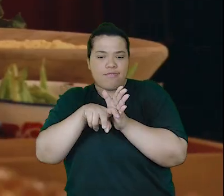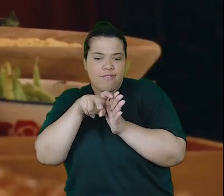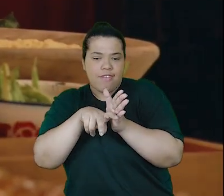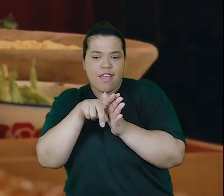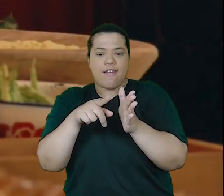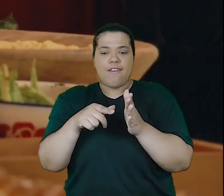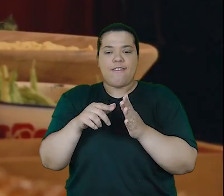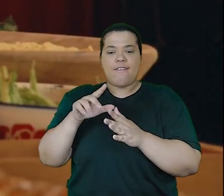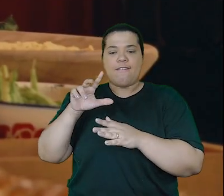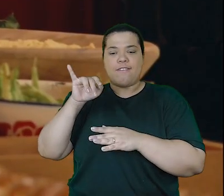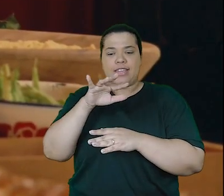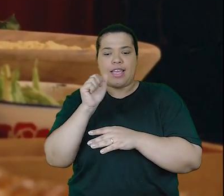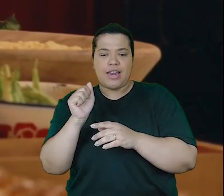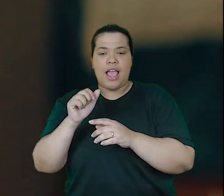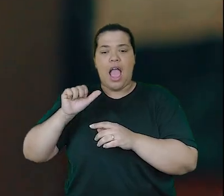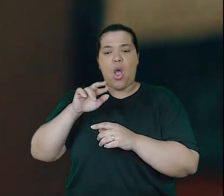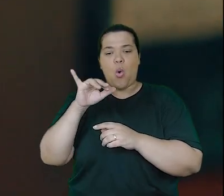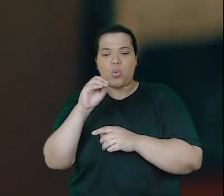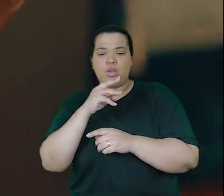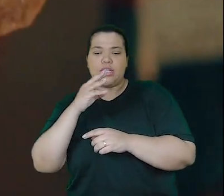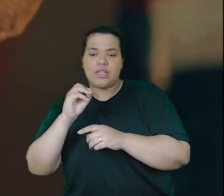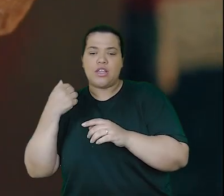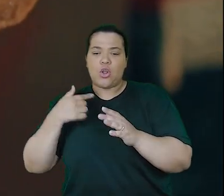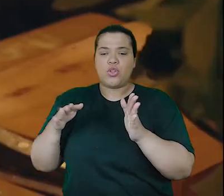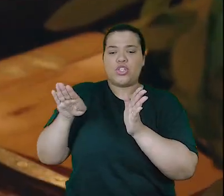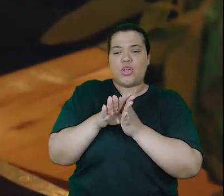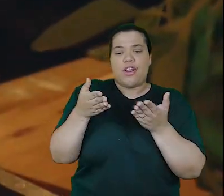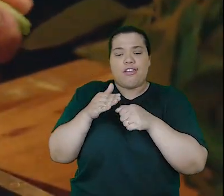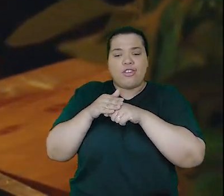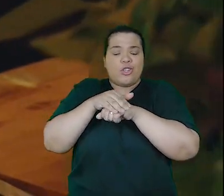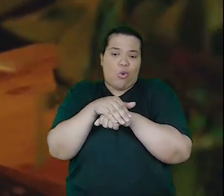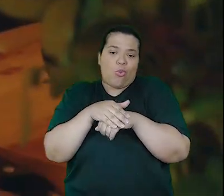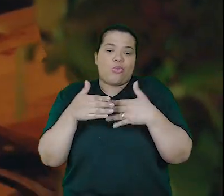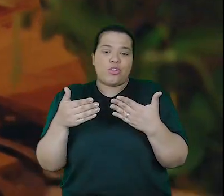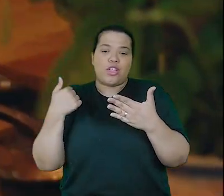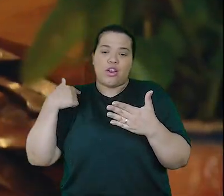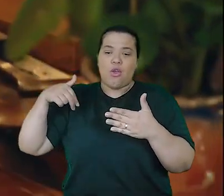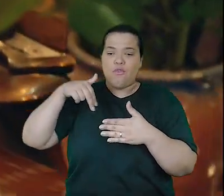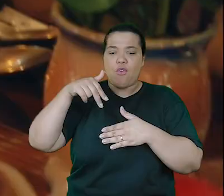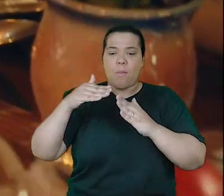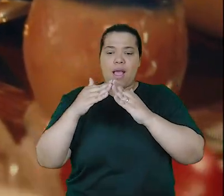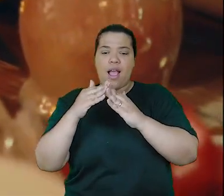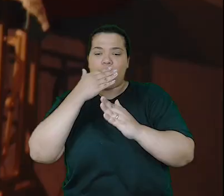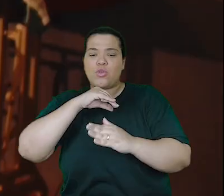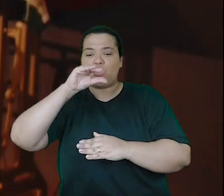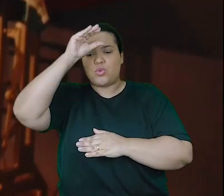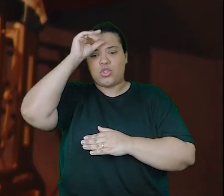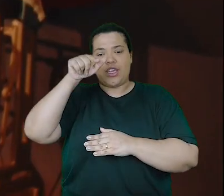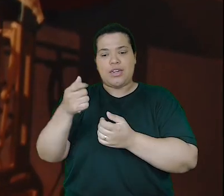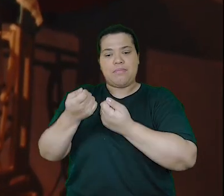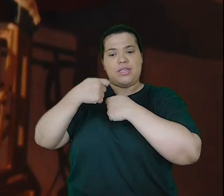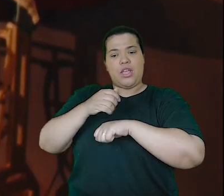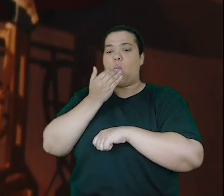foram 4 viadas de videira à noite. Então, que nós chegamos aqui, chegamos de noite, né? E fomos lá na casa do meu tio, daí, nossa, ele me